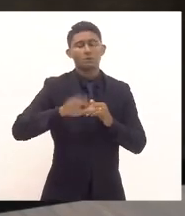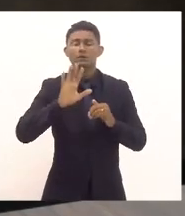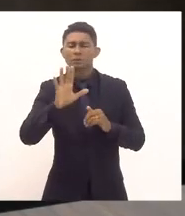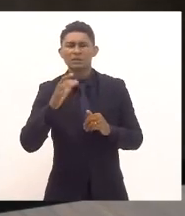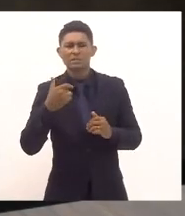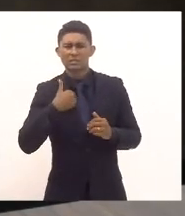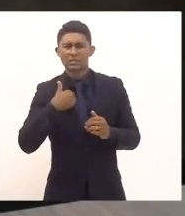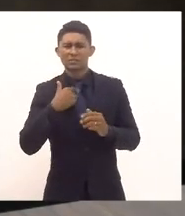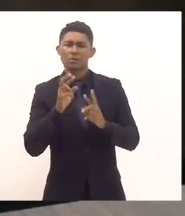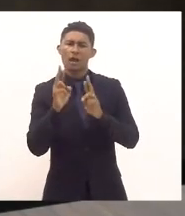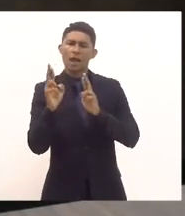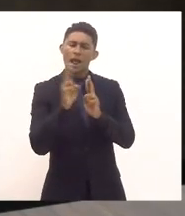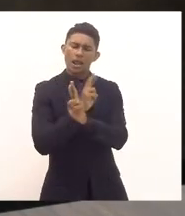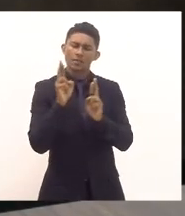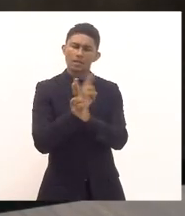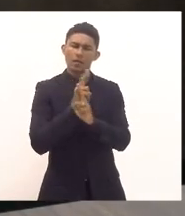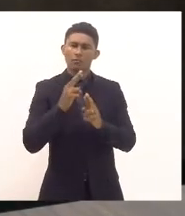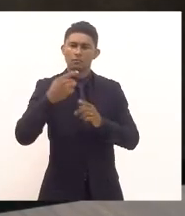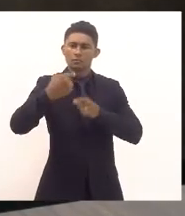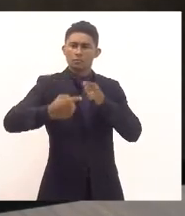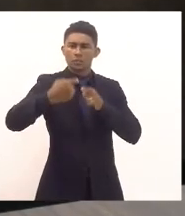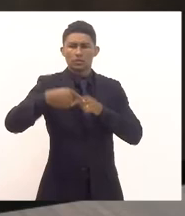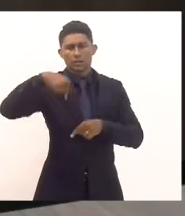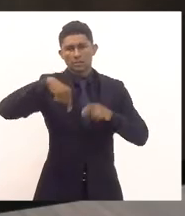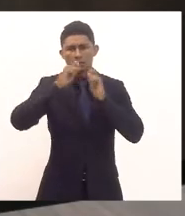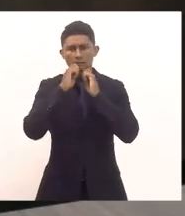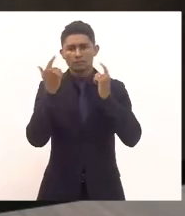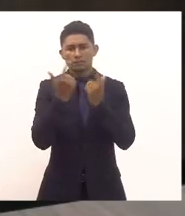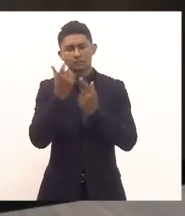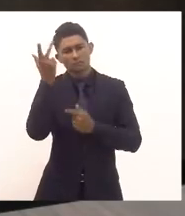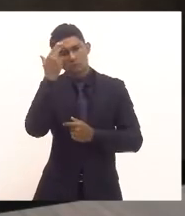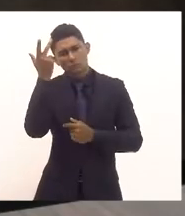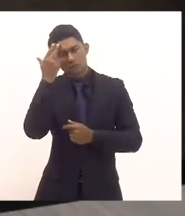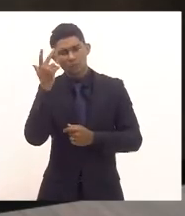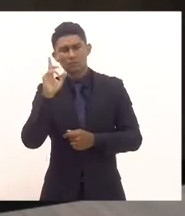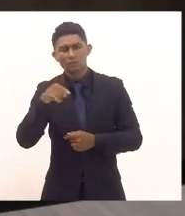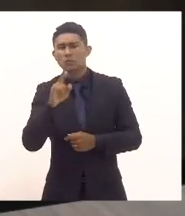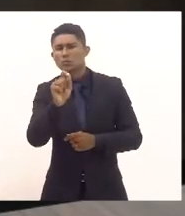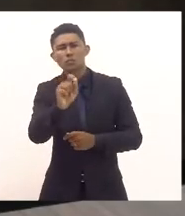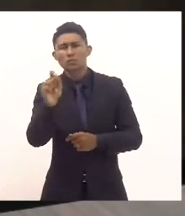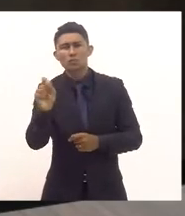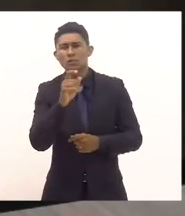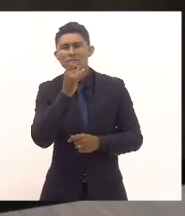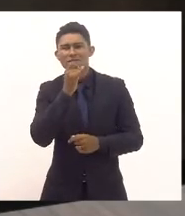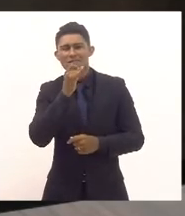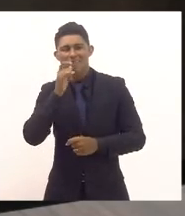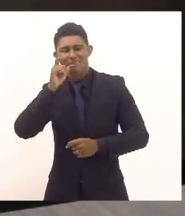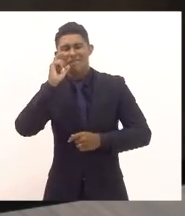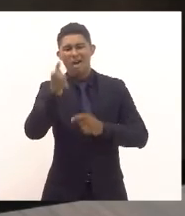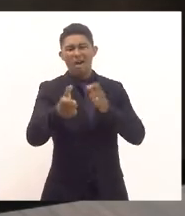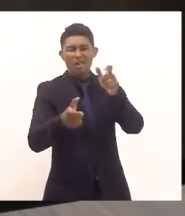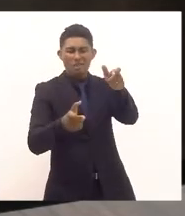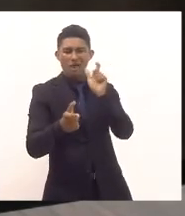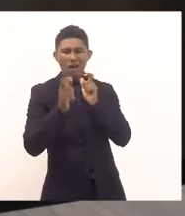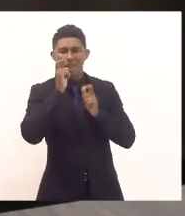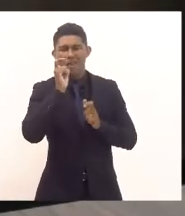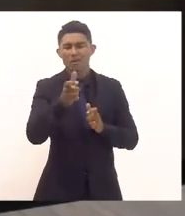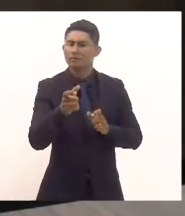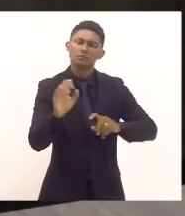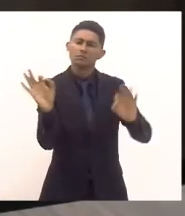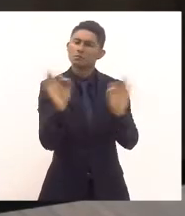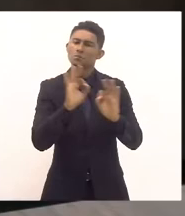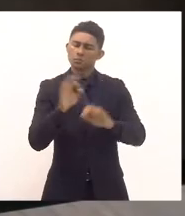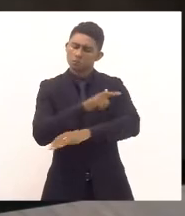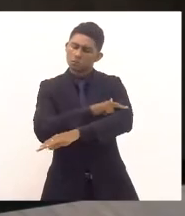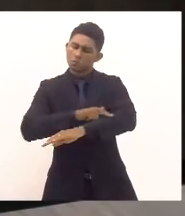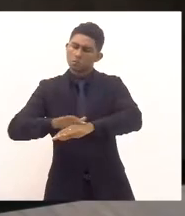macular uma relação política que a gente estabeleceu aqui nesse Parlamento que nunca foi baseada numa lógica de Toma Lá Dá Cá sempre foi baseado numa lógica republicana